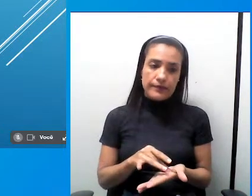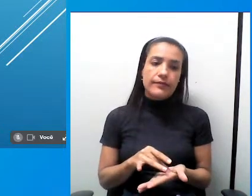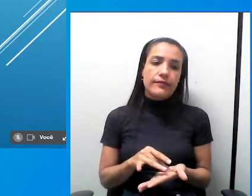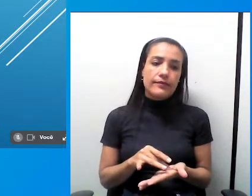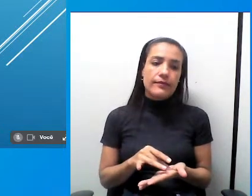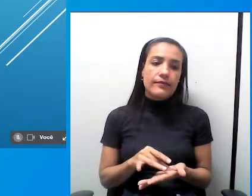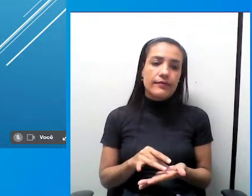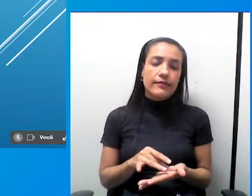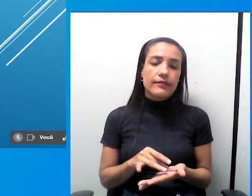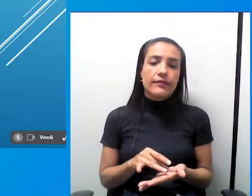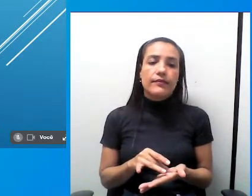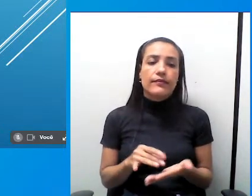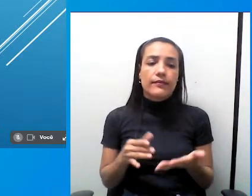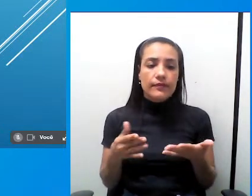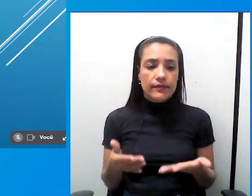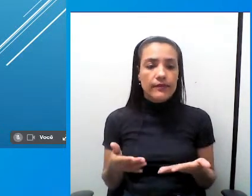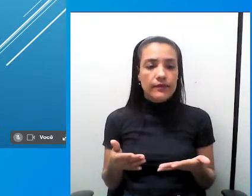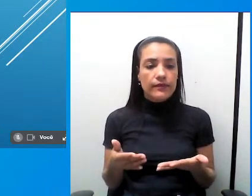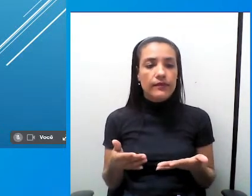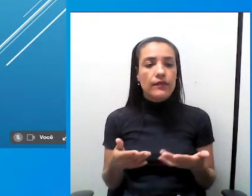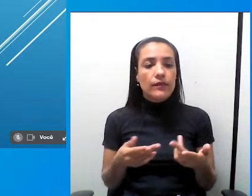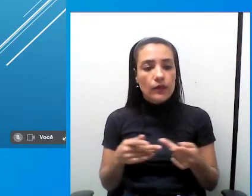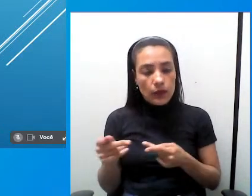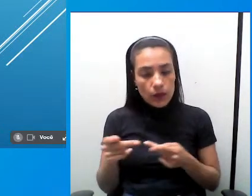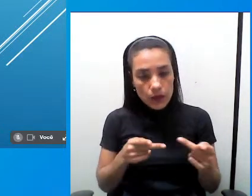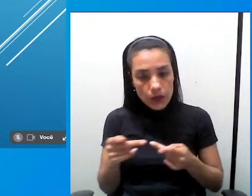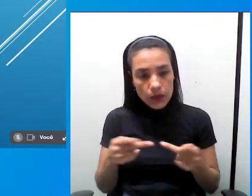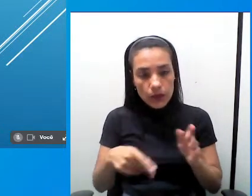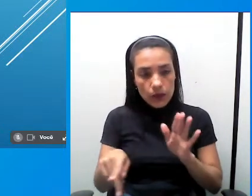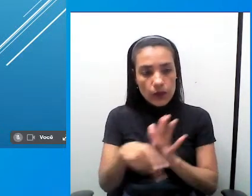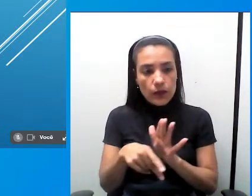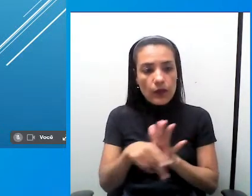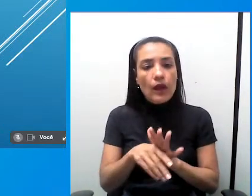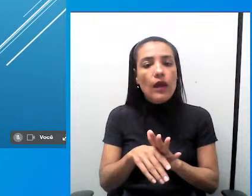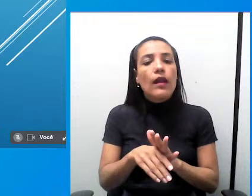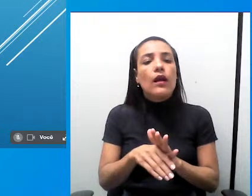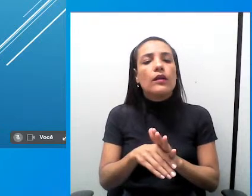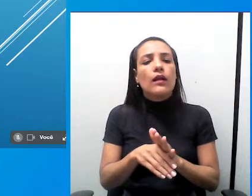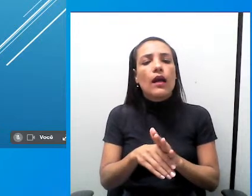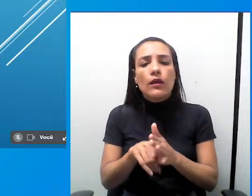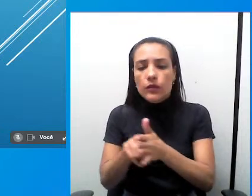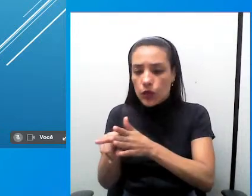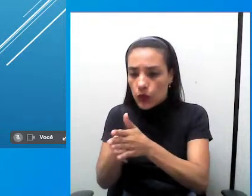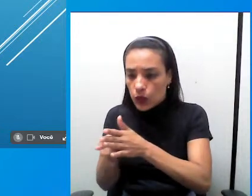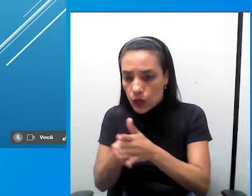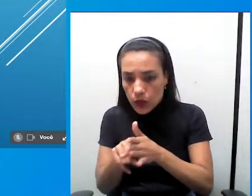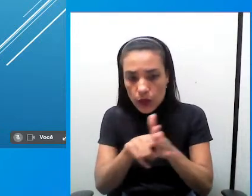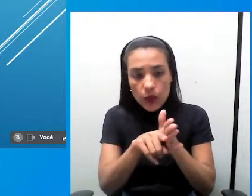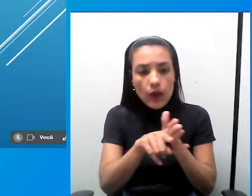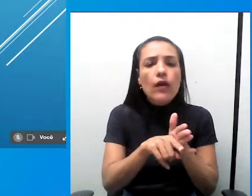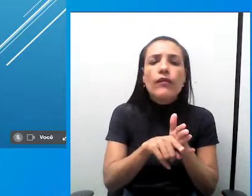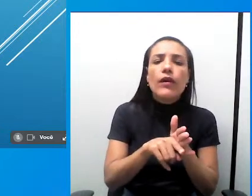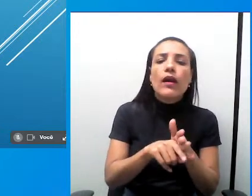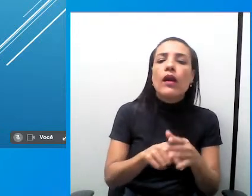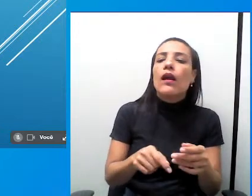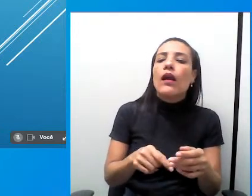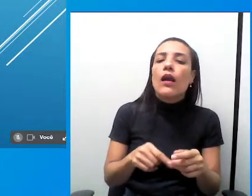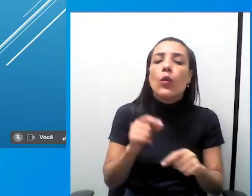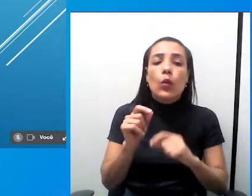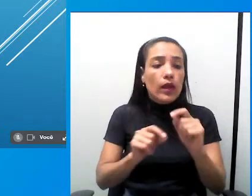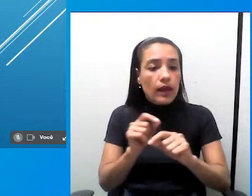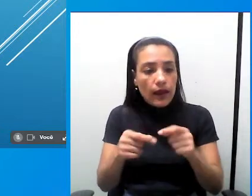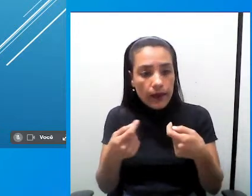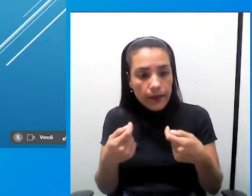destinamos projetos específicos para fazer levantamento de demanda, um deles, eu vou falar mais adiante, é o portfólio